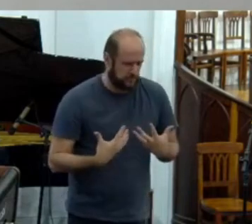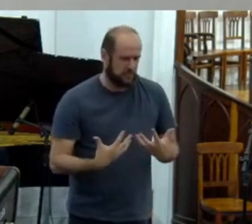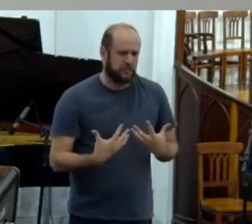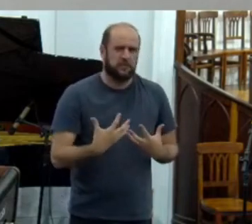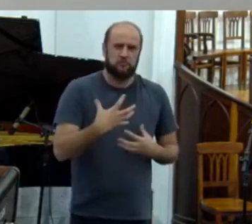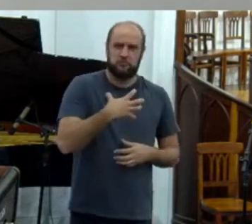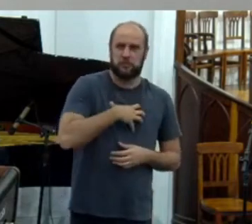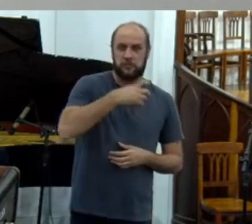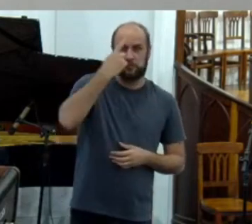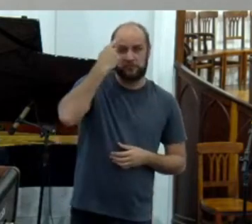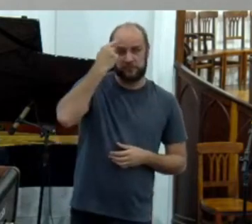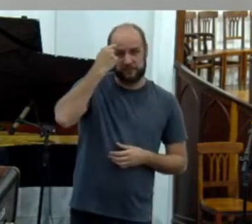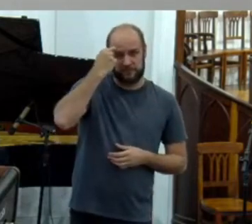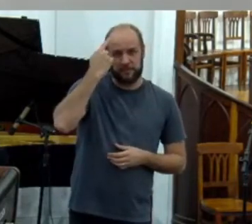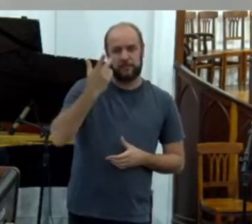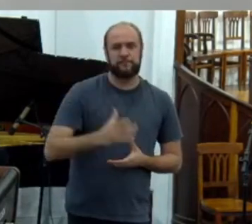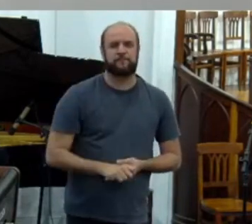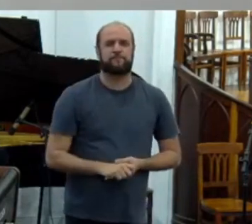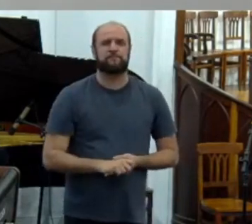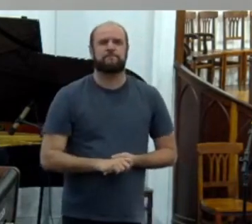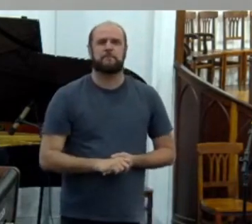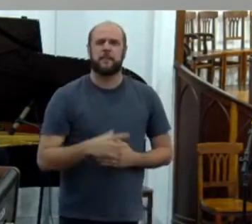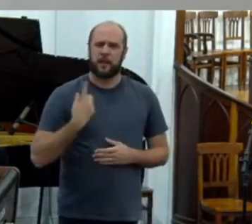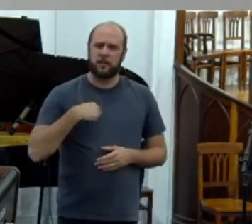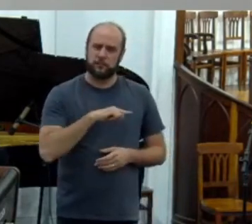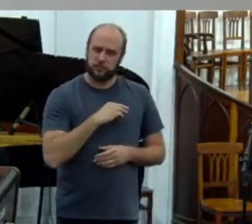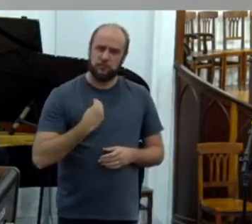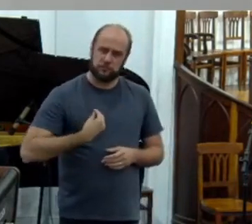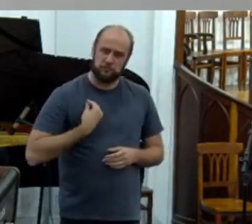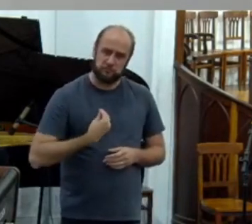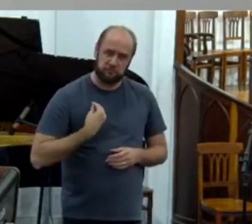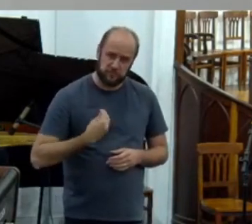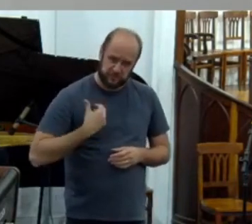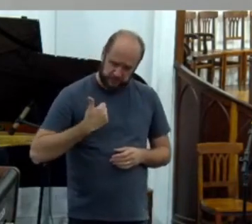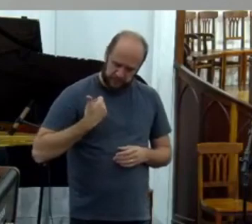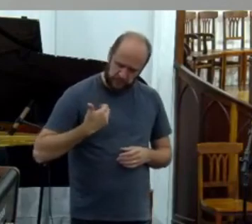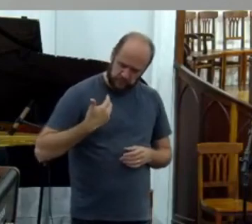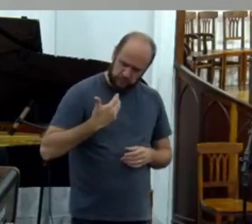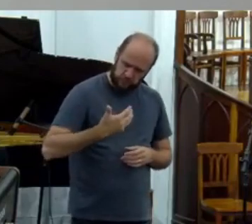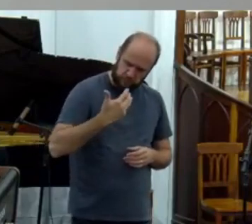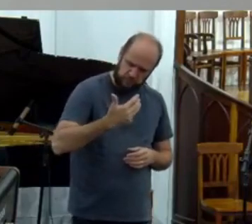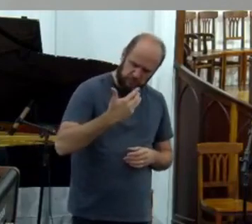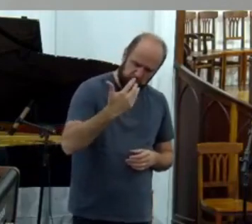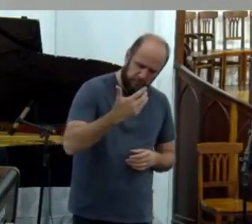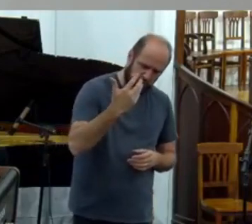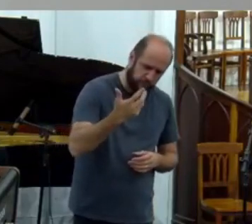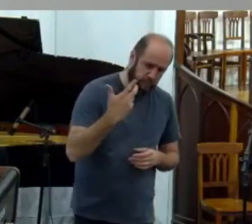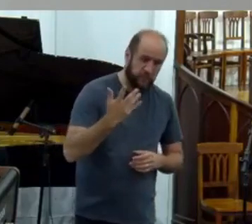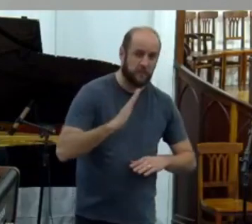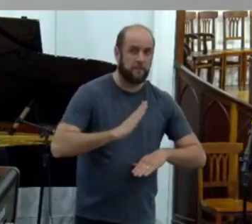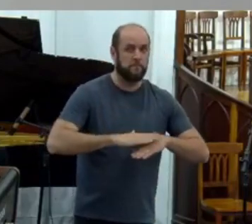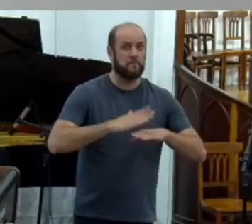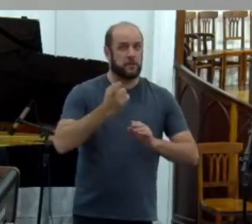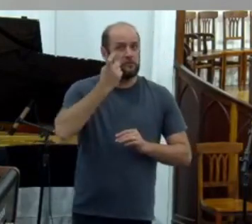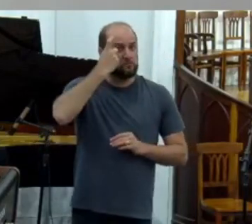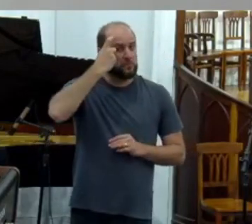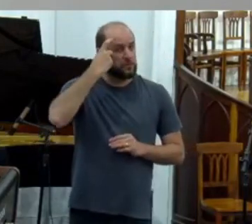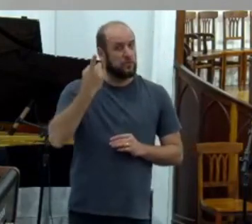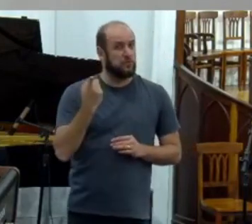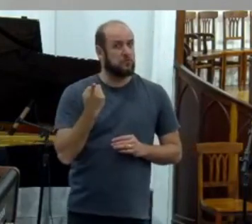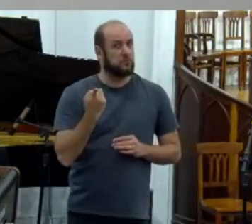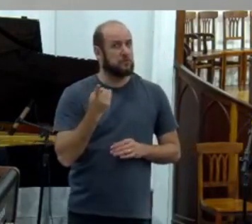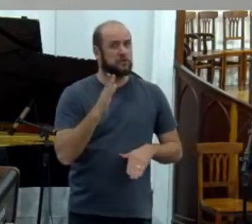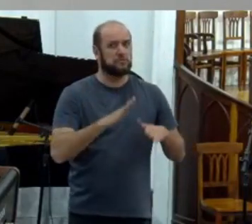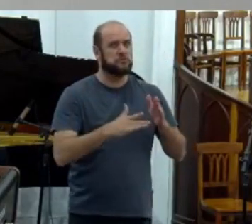de pensar. Nós avançamos em nossa idade, nós amadurecemos, muitas vezes sem ter muito contato com